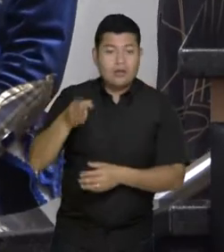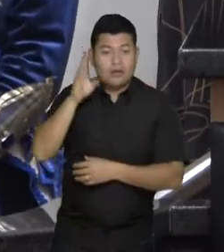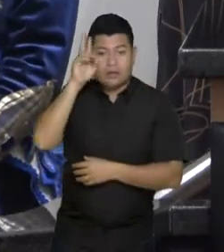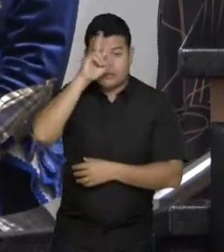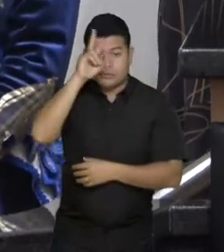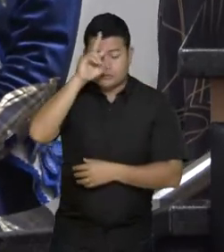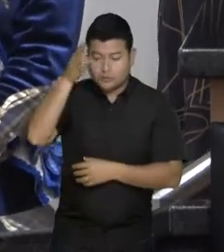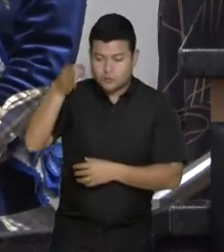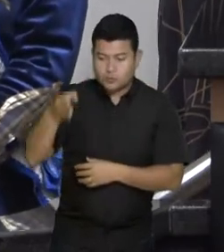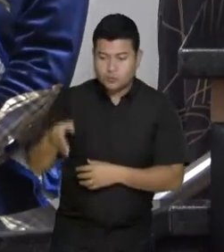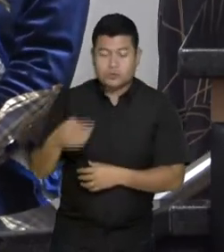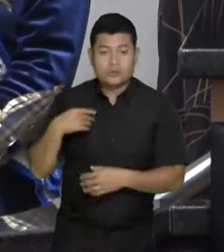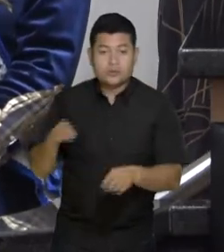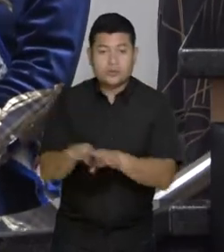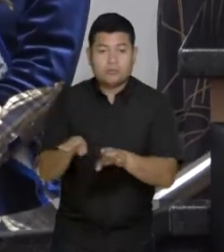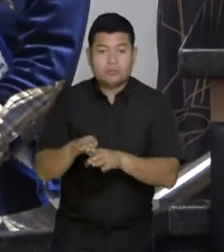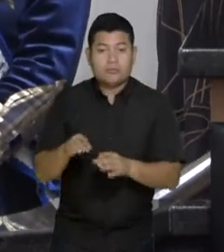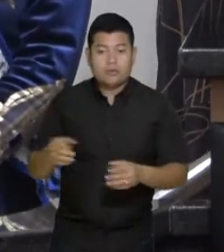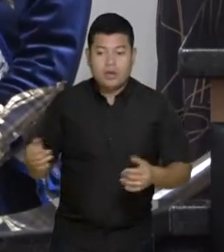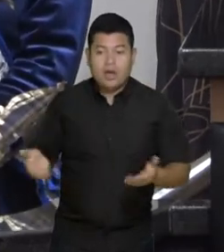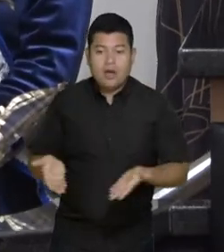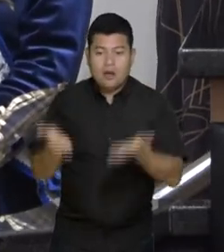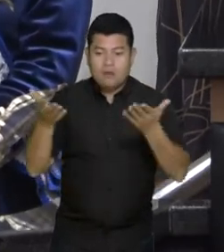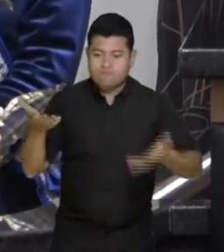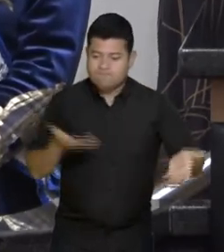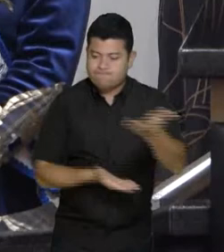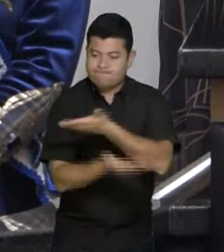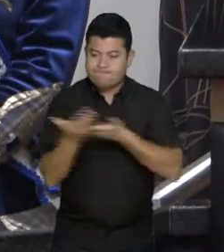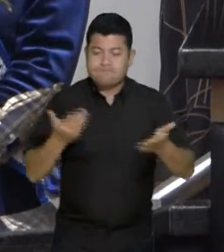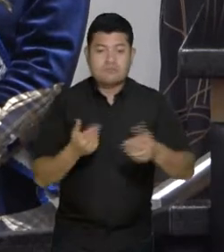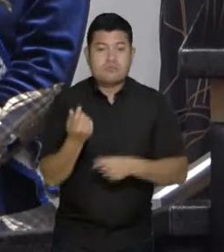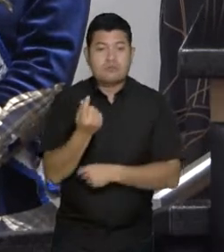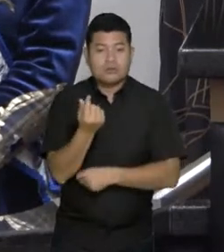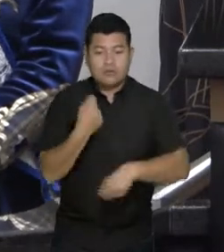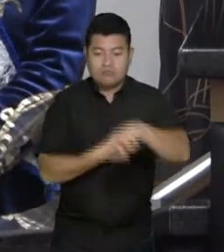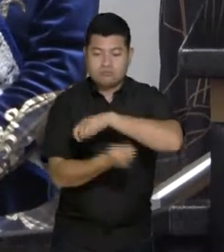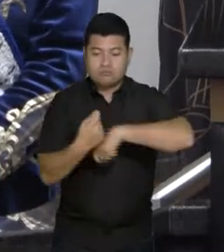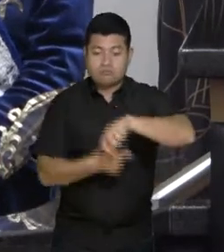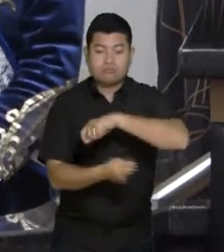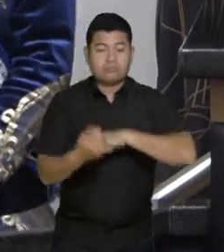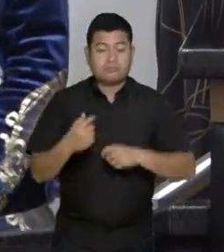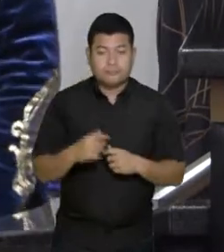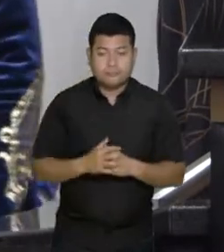oportunidade para movimentar a economia do nosso estado. Então, queremos convidar a todos.